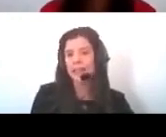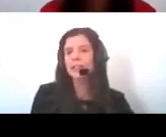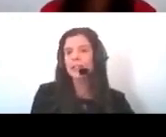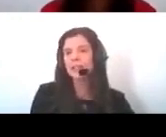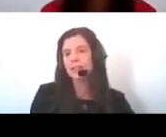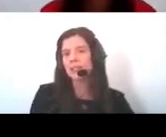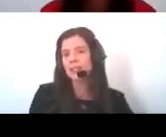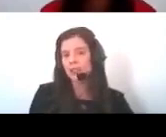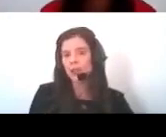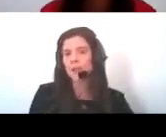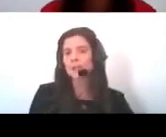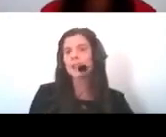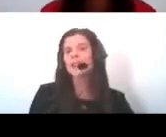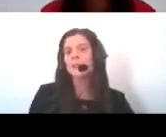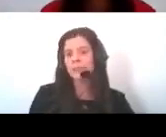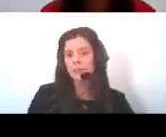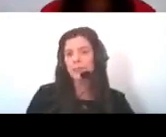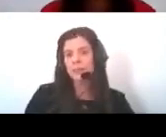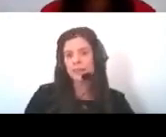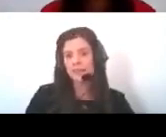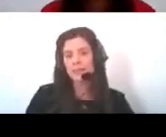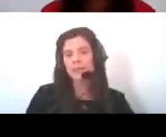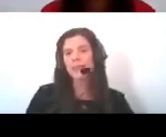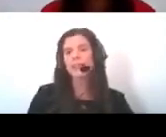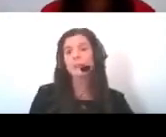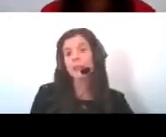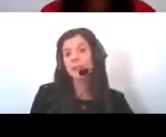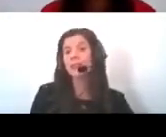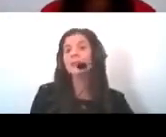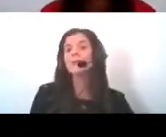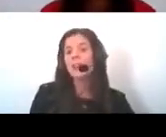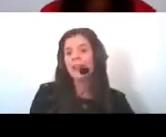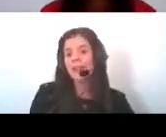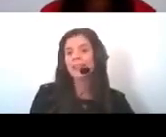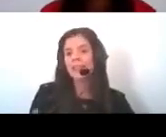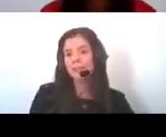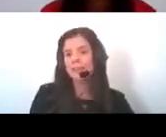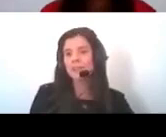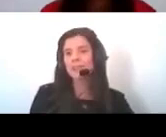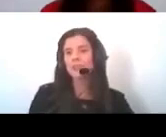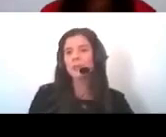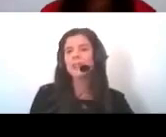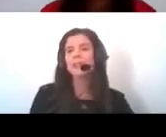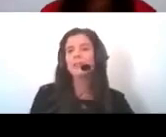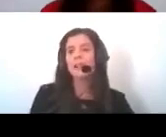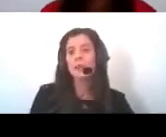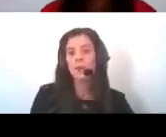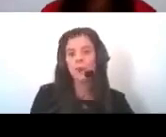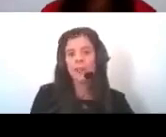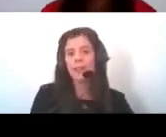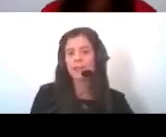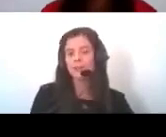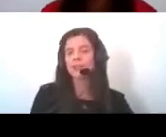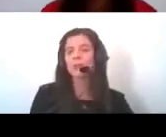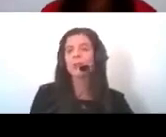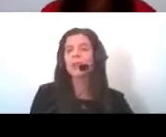técnica da Secretaria de Obras, e sim por empresas terceirizadas. No entanto, essa equipe da Secretaria de Obras tem que